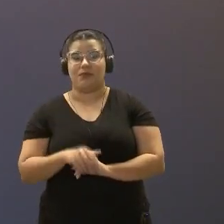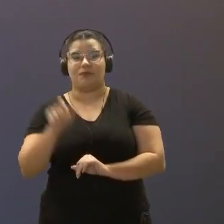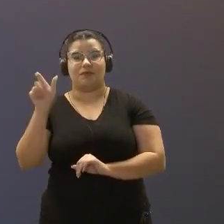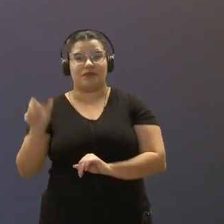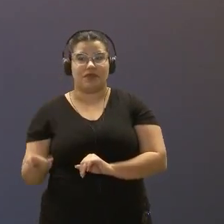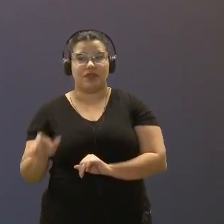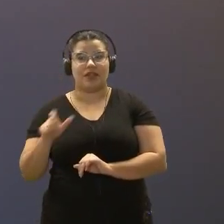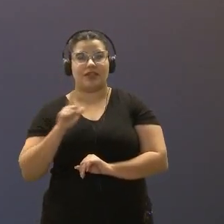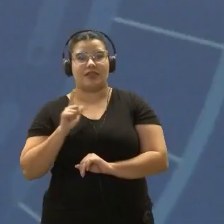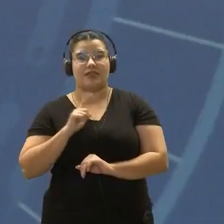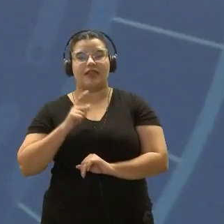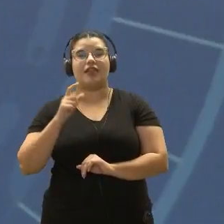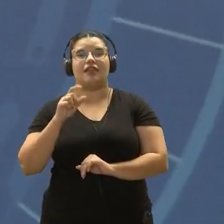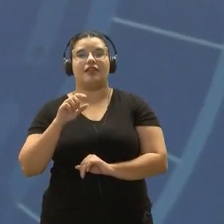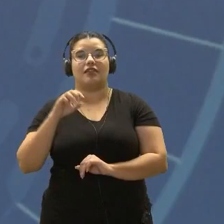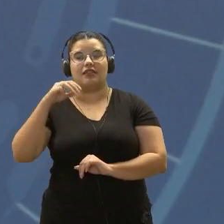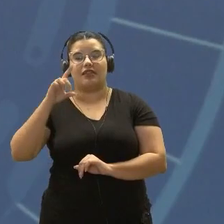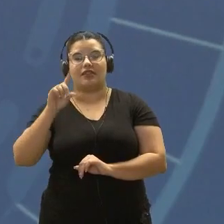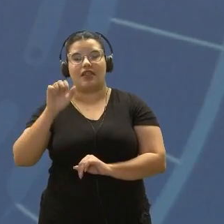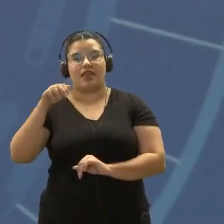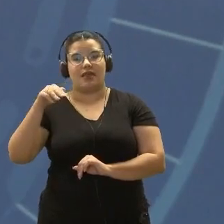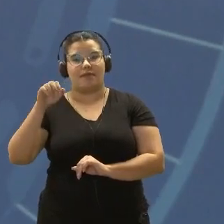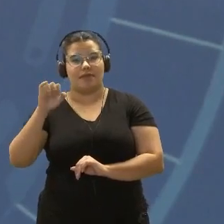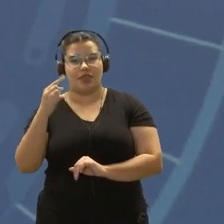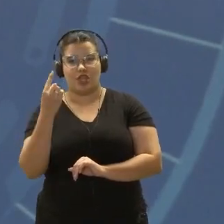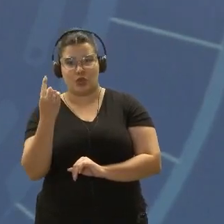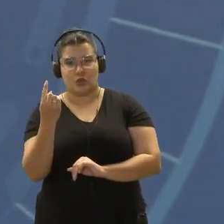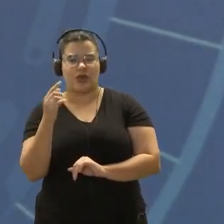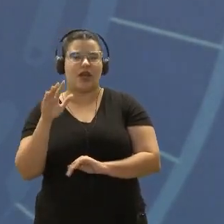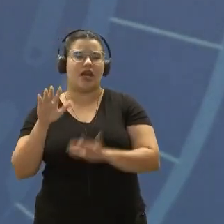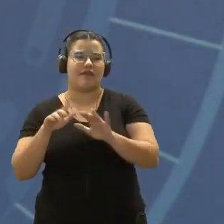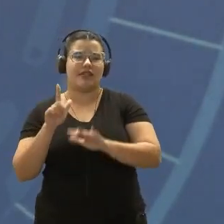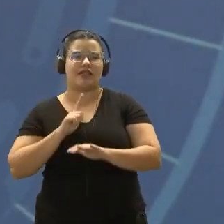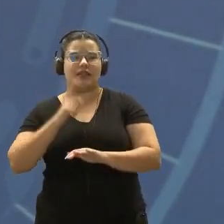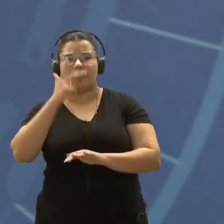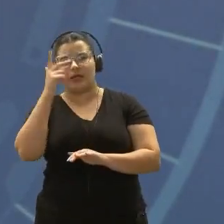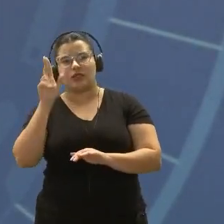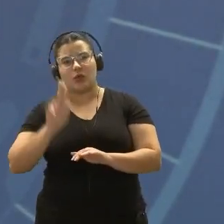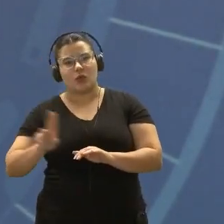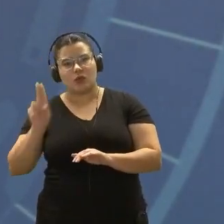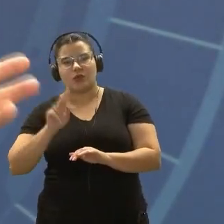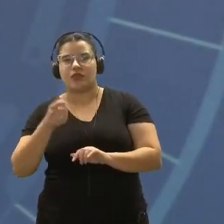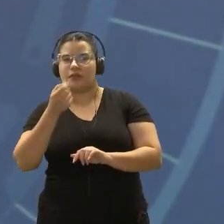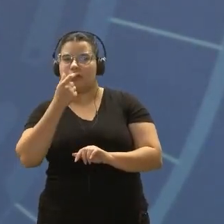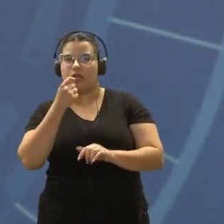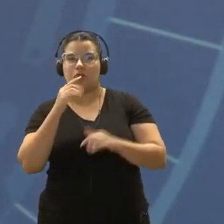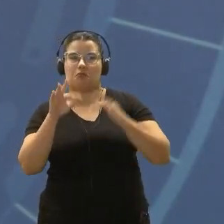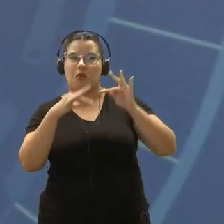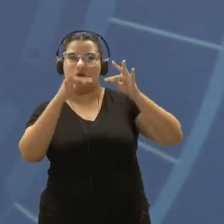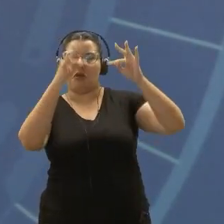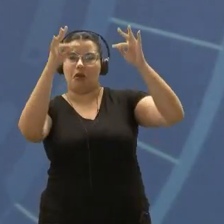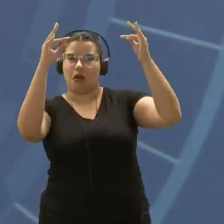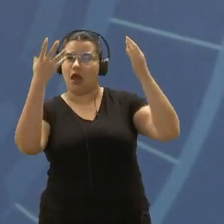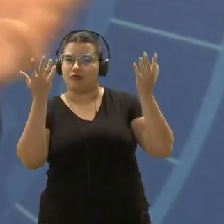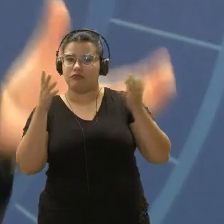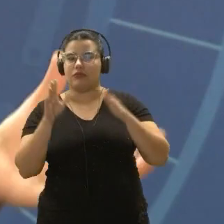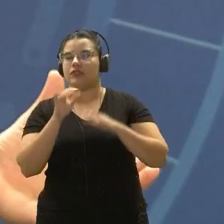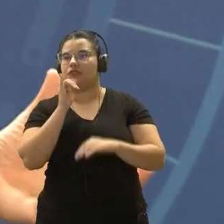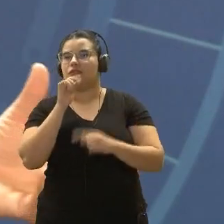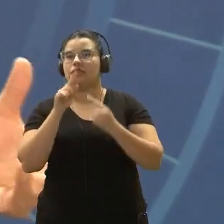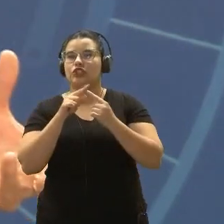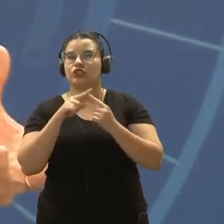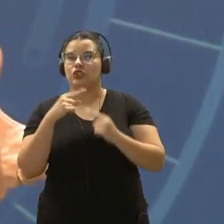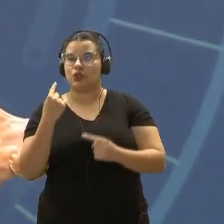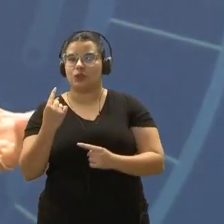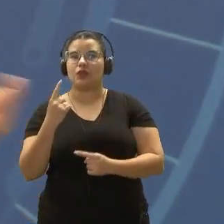com DM1 que está usando, que tem pacientes que mesmo usando insulinas muito modernas, pacientes com diabetes tipo 1, ainda